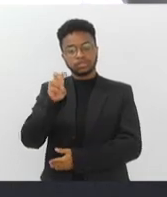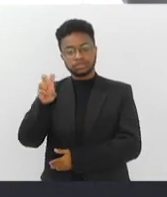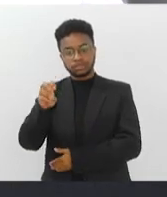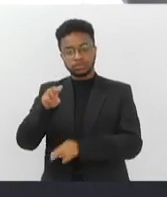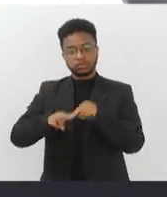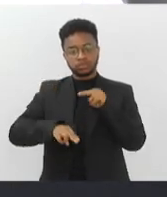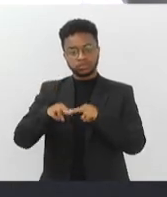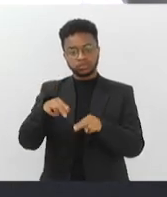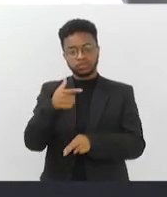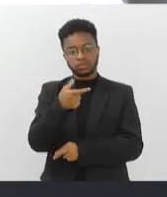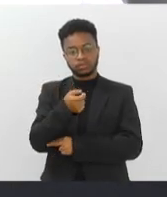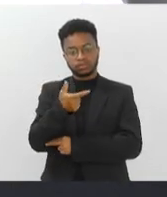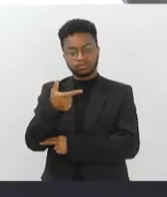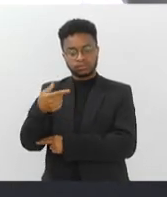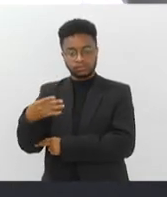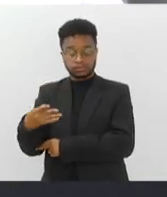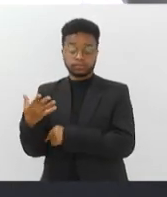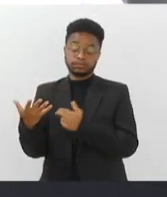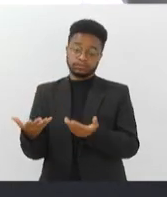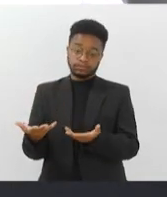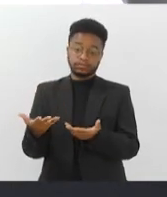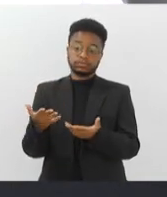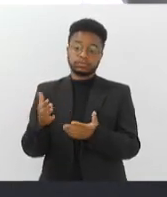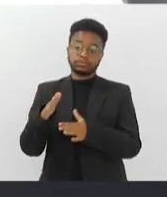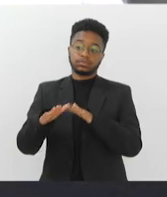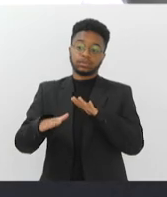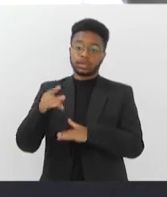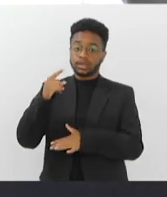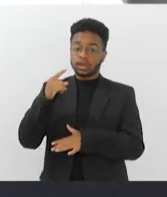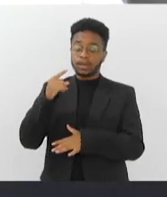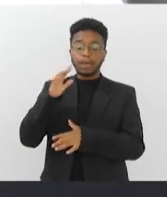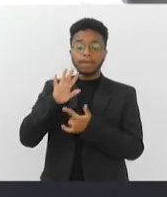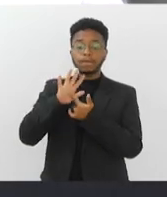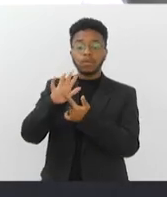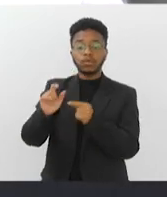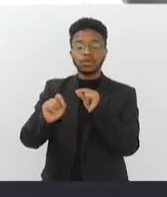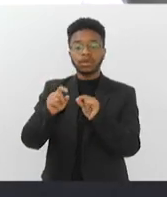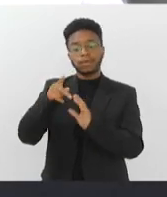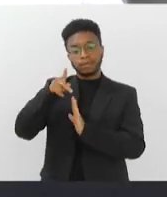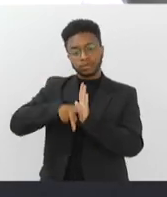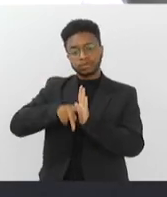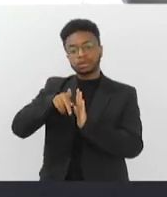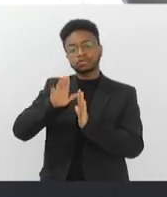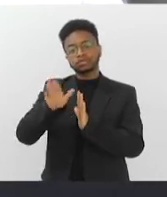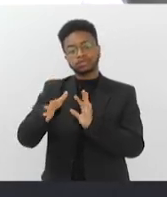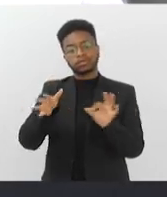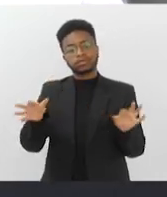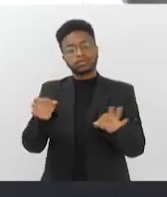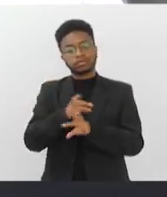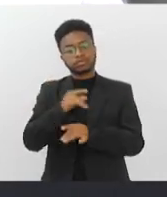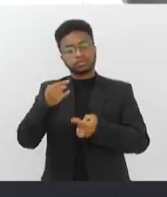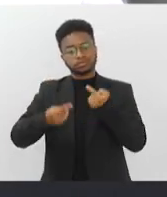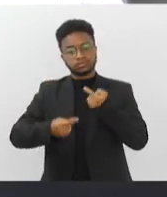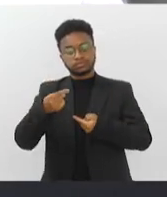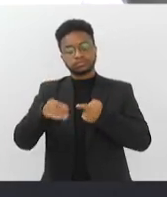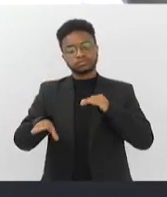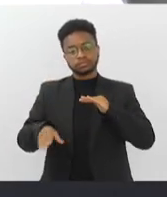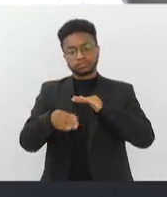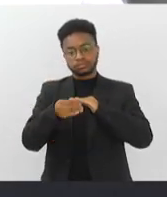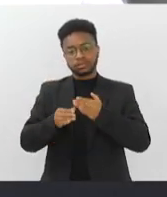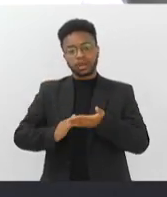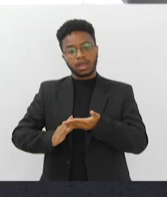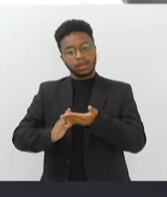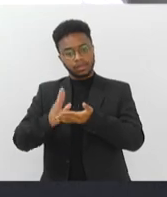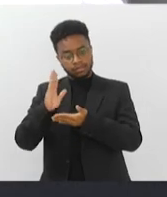5/6/24. Então, possivelmente, a imagem... Projeto já discutido, emendado, aprovado